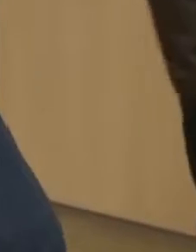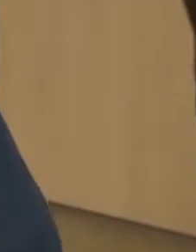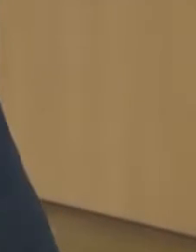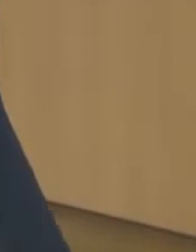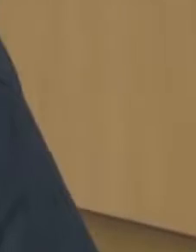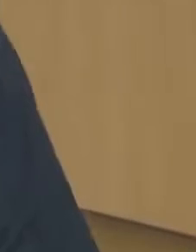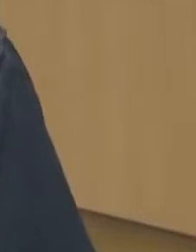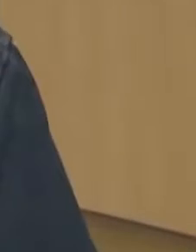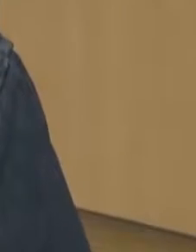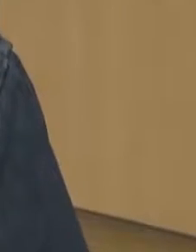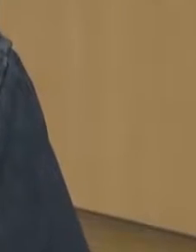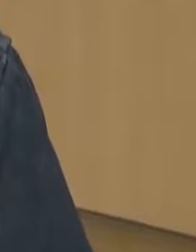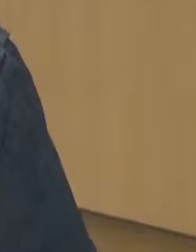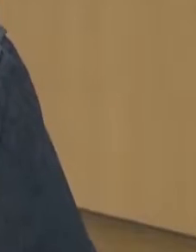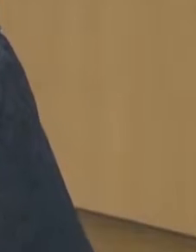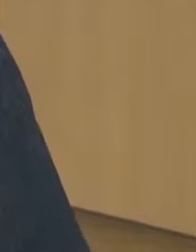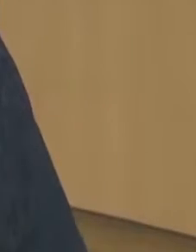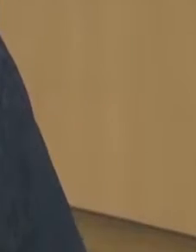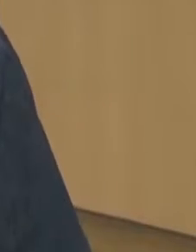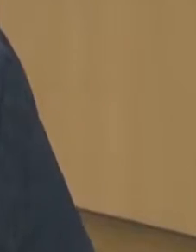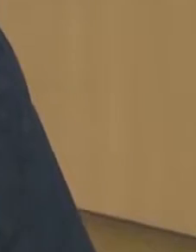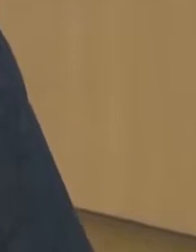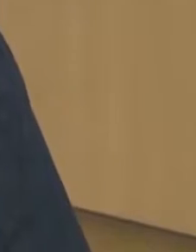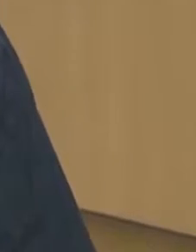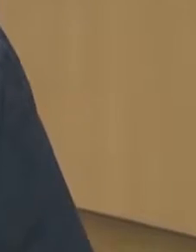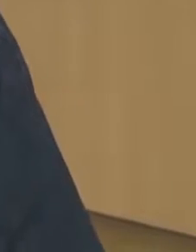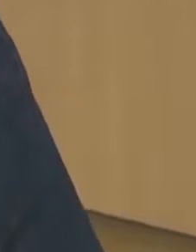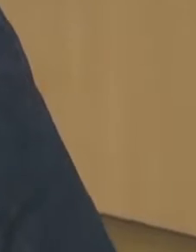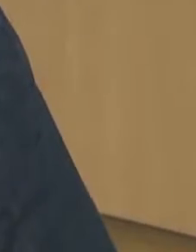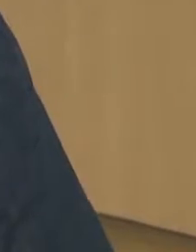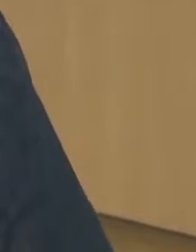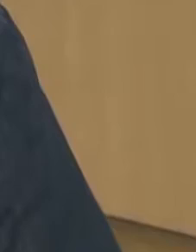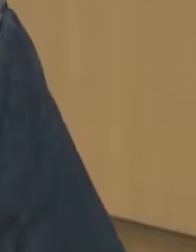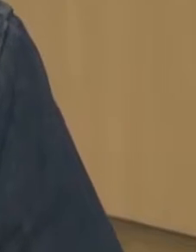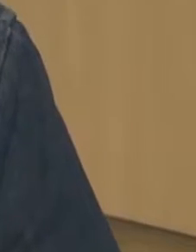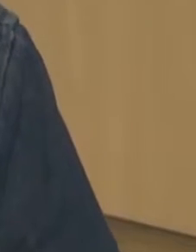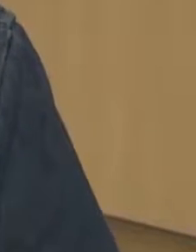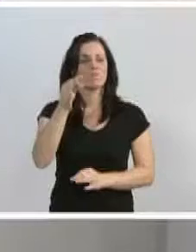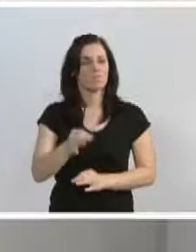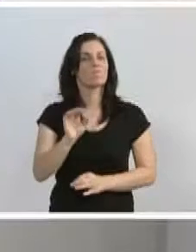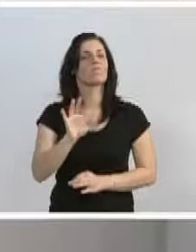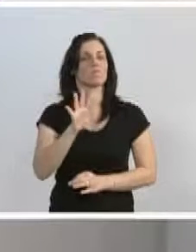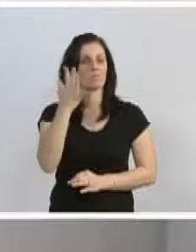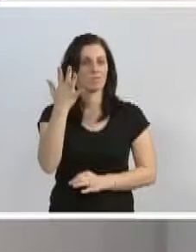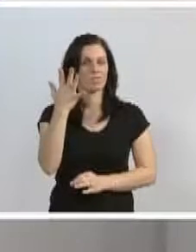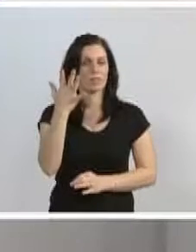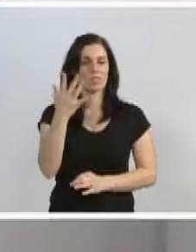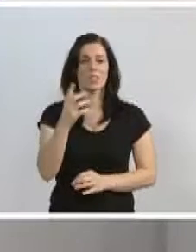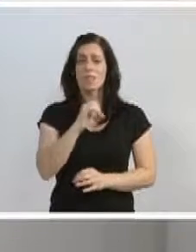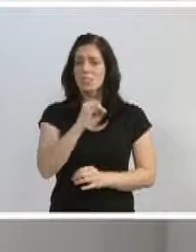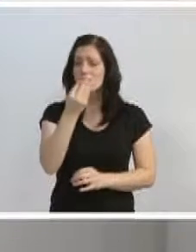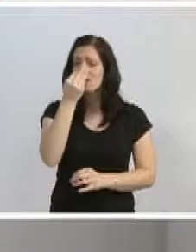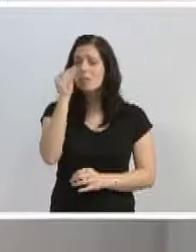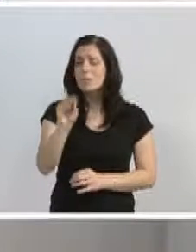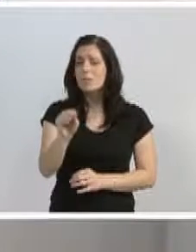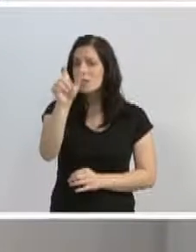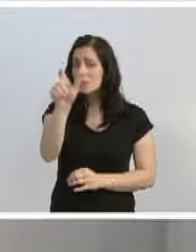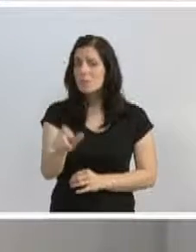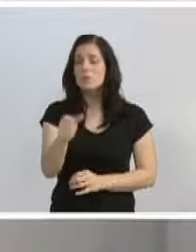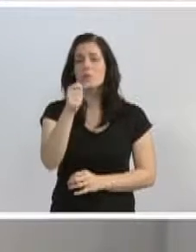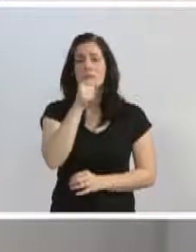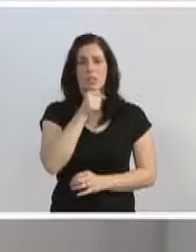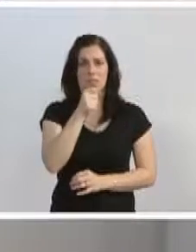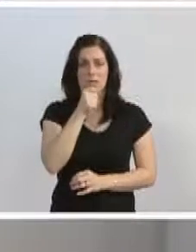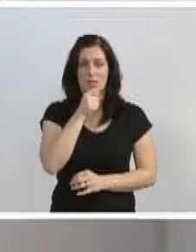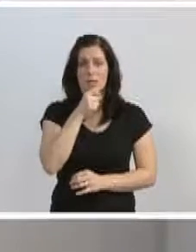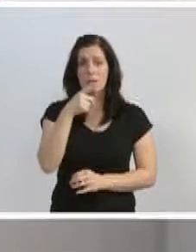em especial o último final de semana aí, que foi realmente intenso, de muita participação na comunidade. A falta de energia elétrica numa comunidade da